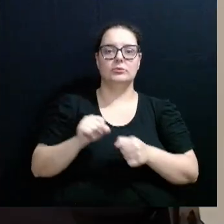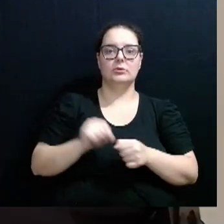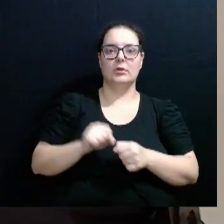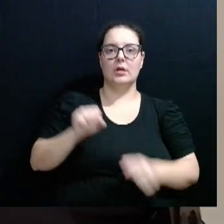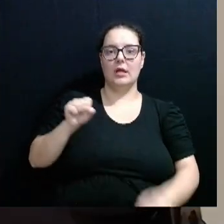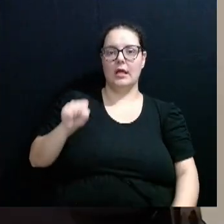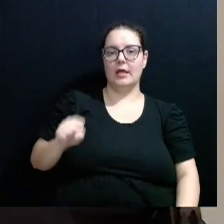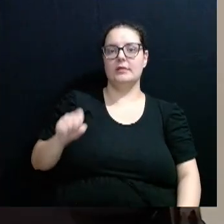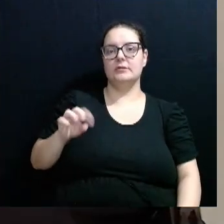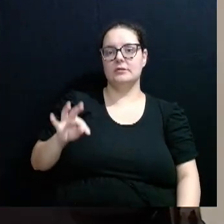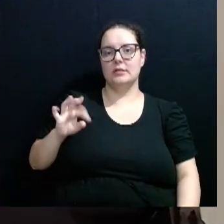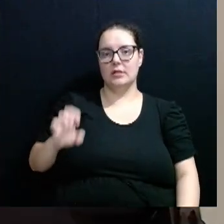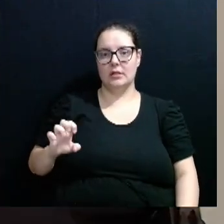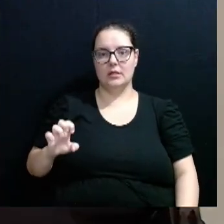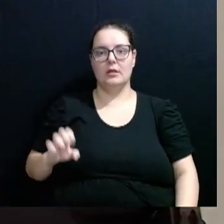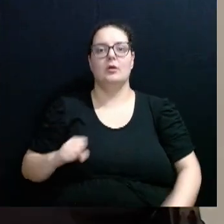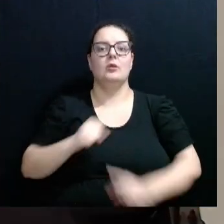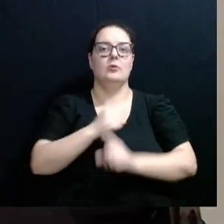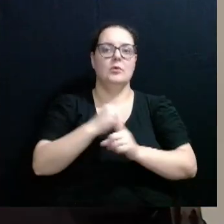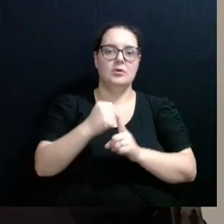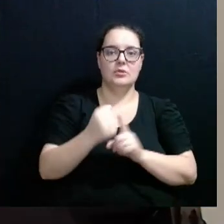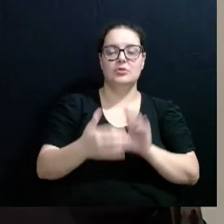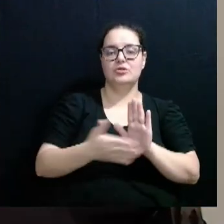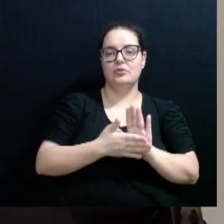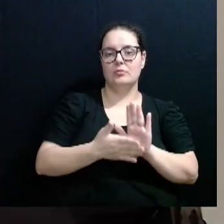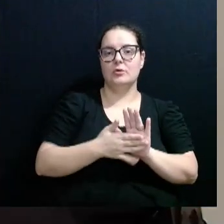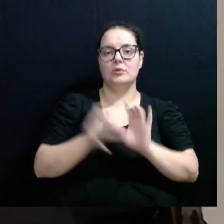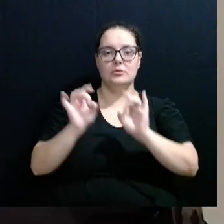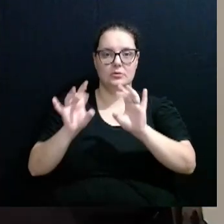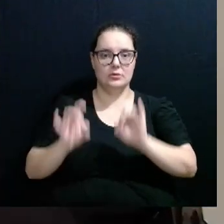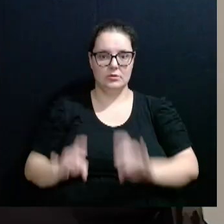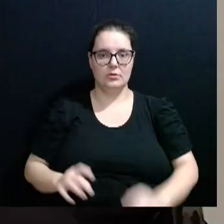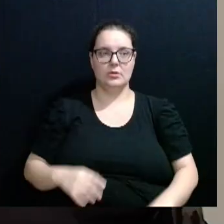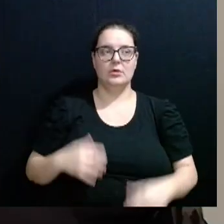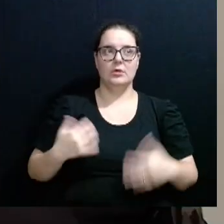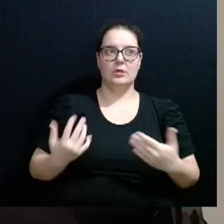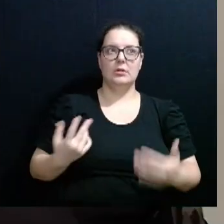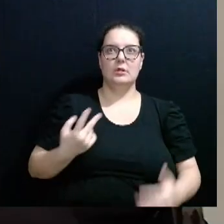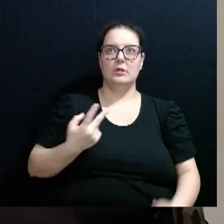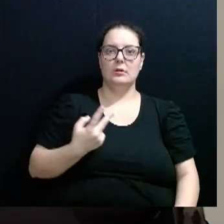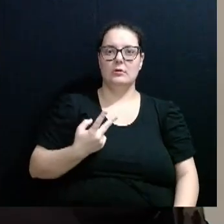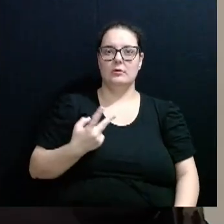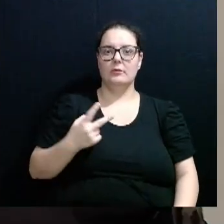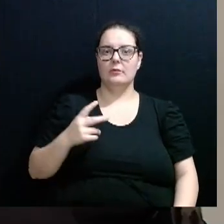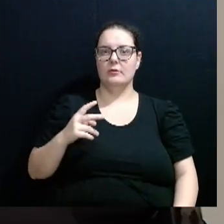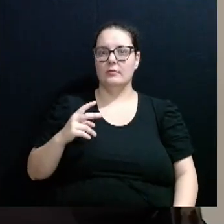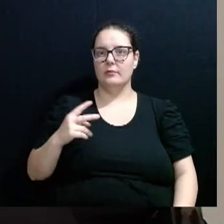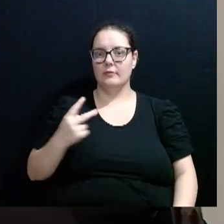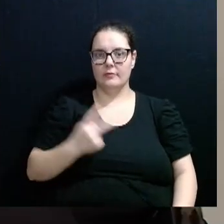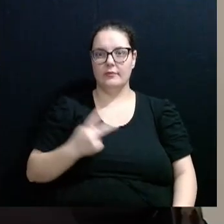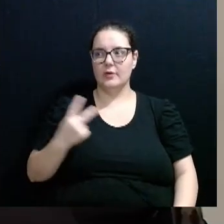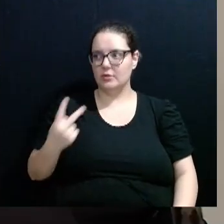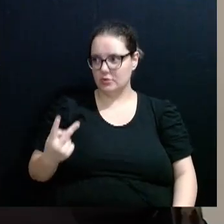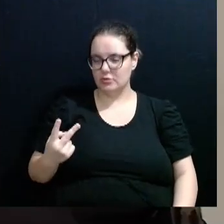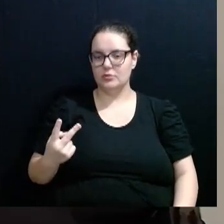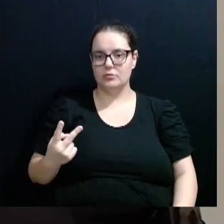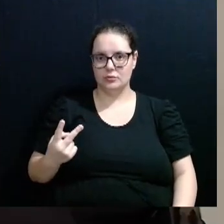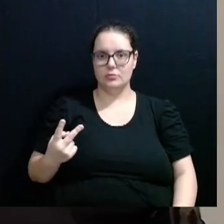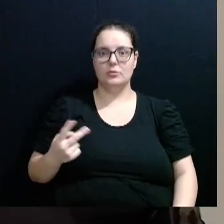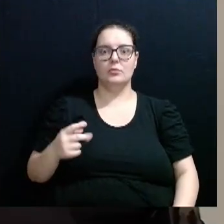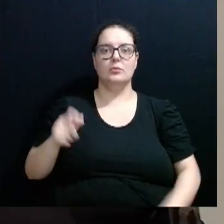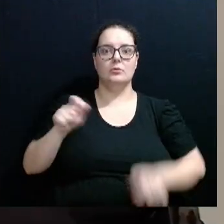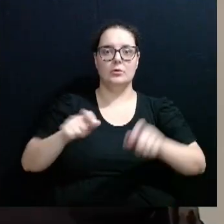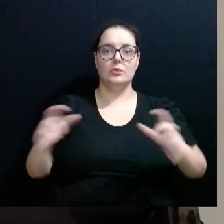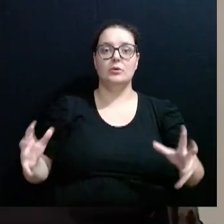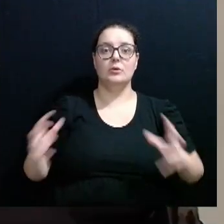de Propósito Específico. Então foram 22 pessoas que se reuniram para fazer um